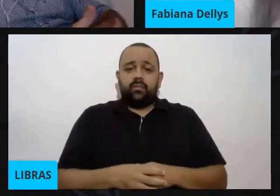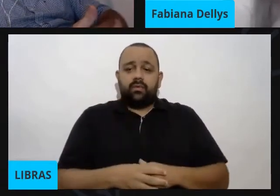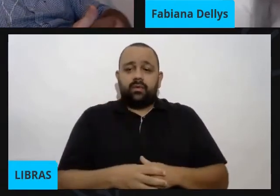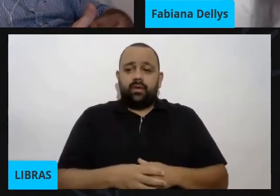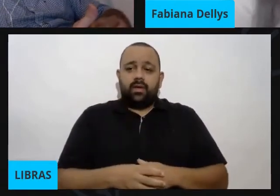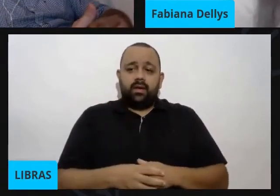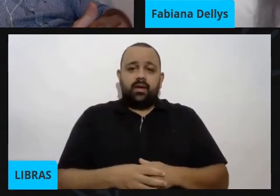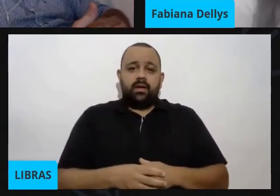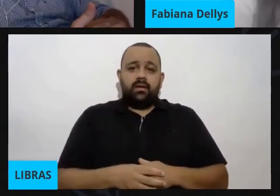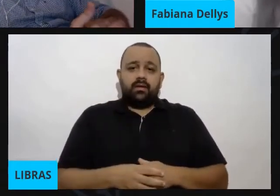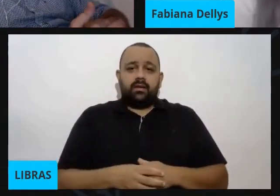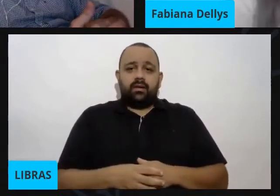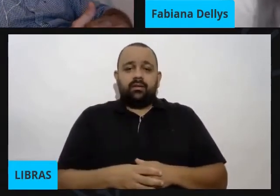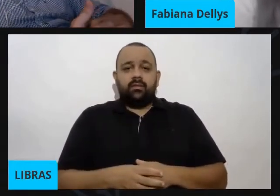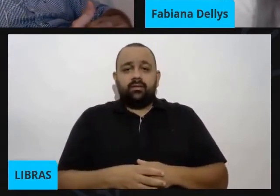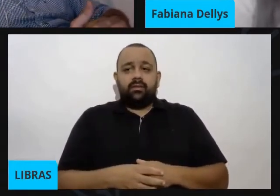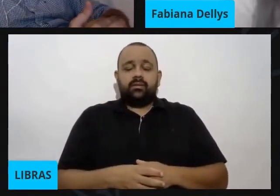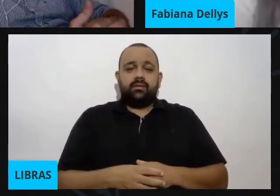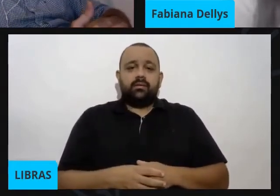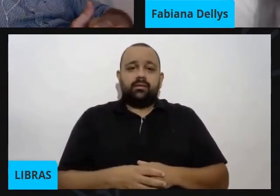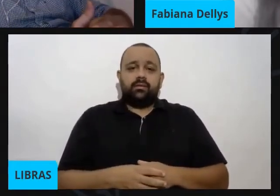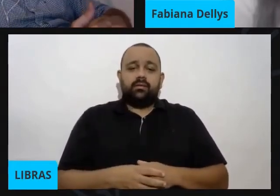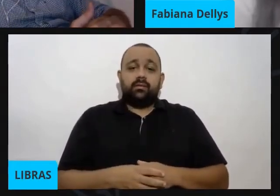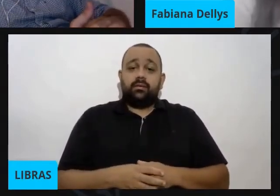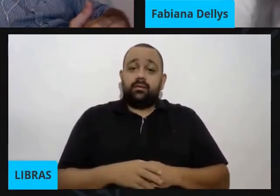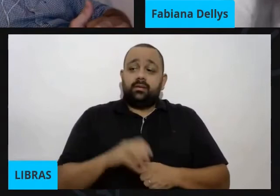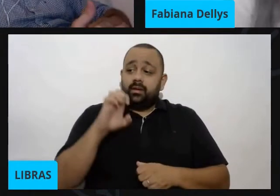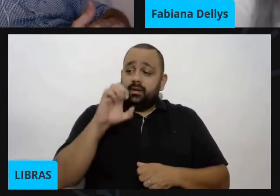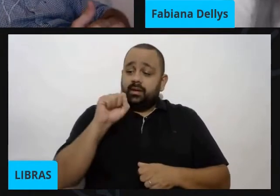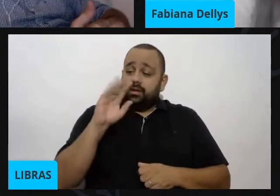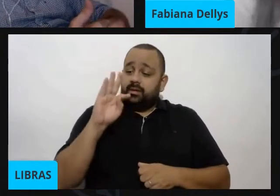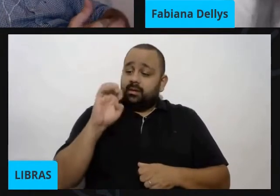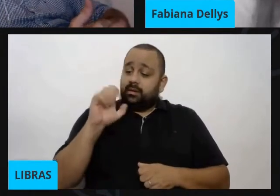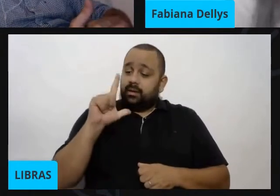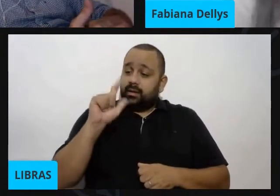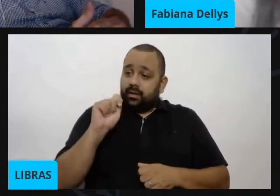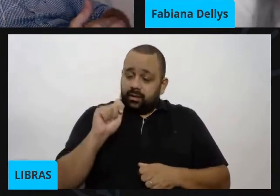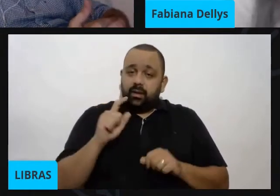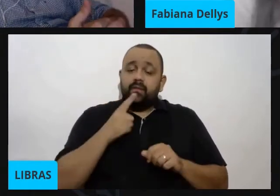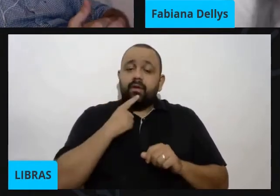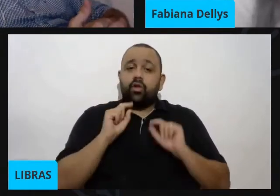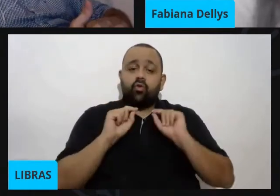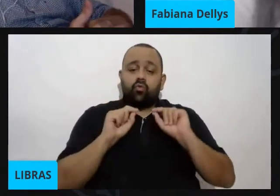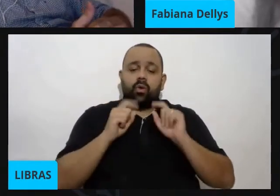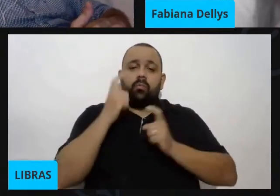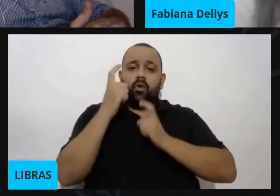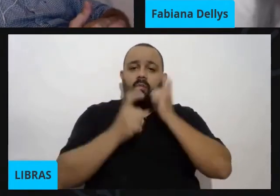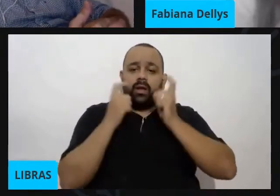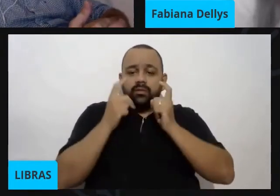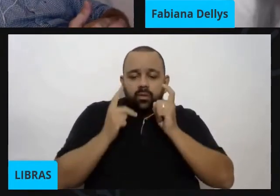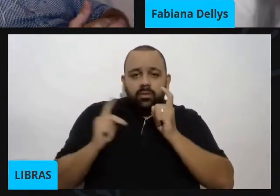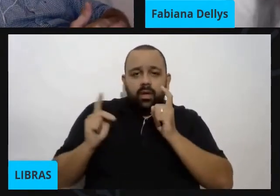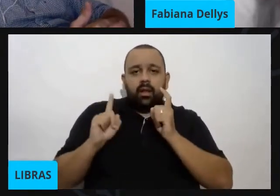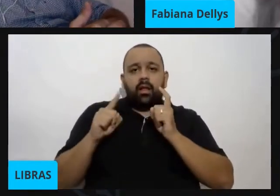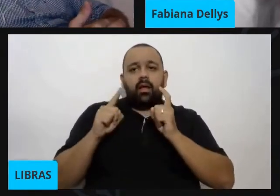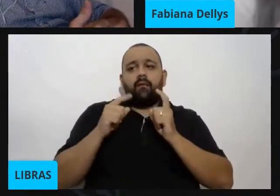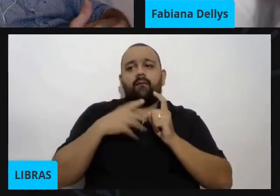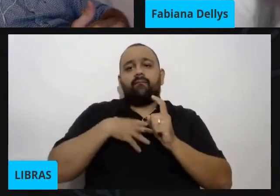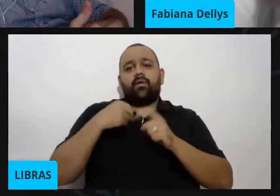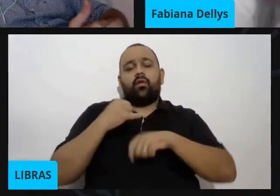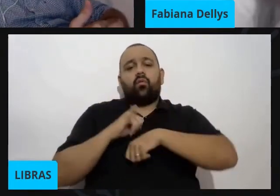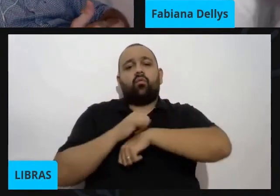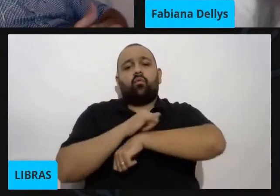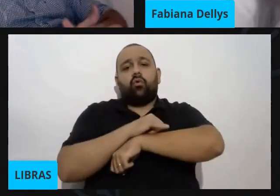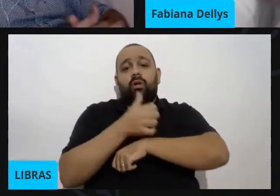certamente. Tá. A Estela Brito está dizendo que a preocupação dela é que o filho dela engordou um pouco, ganhou